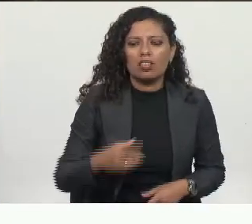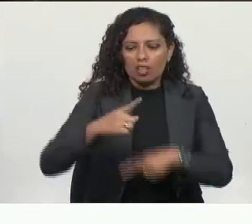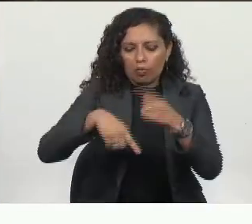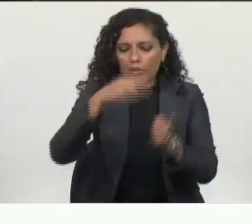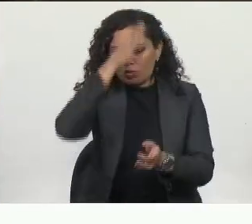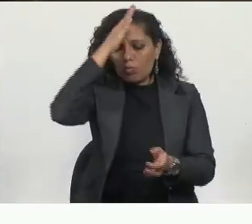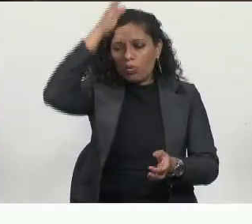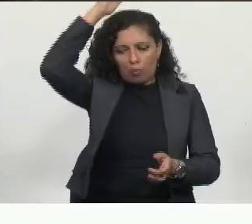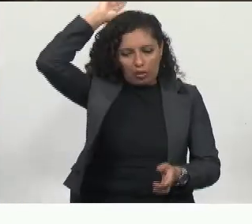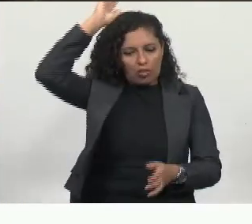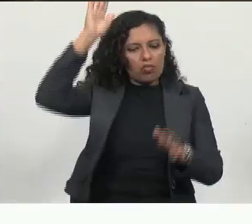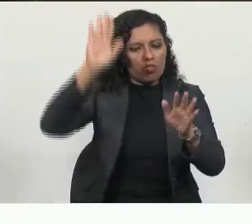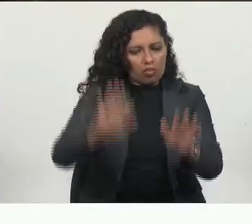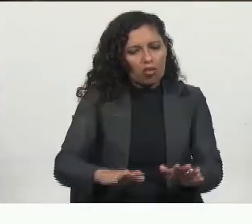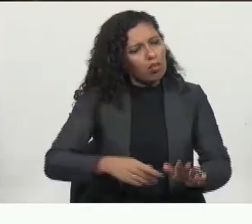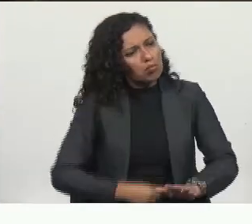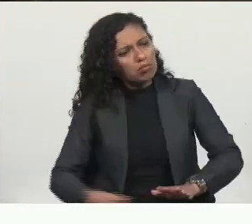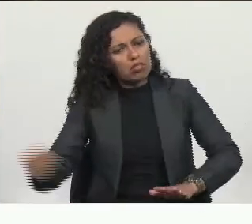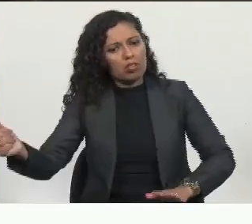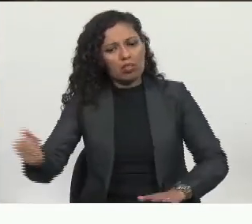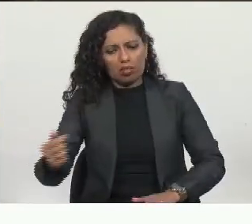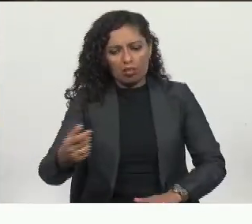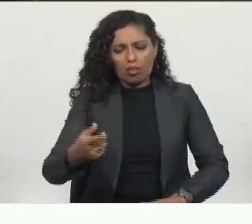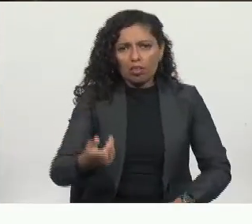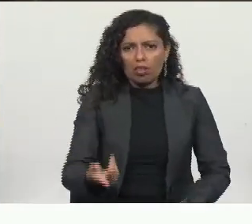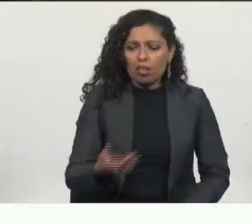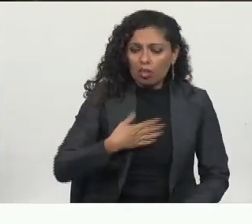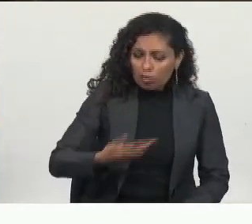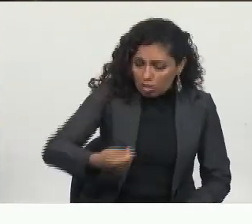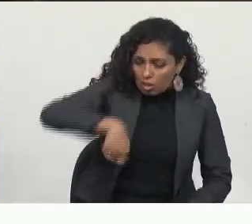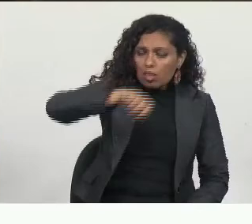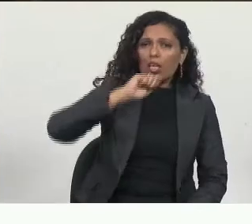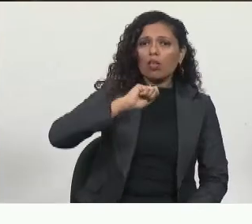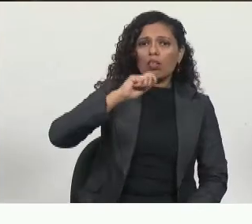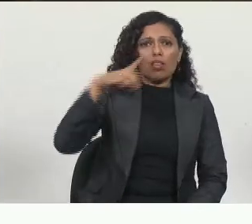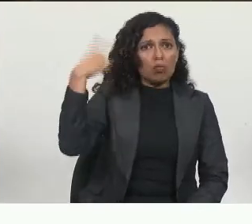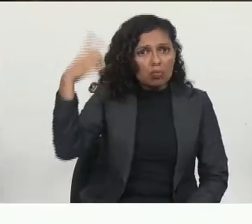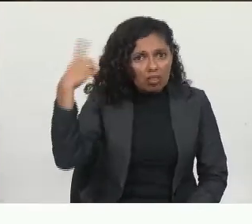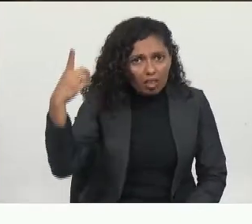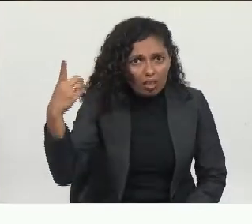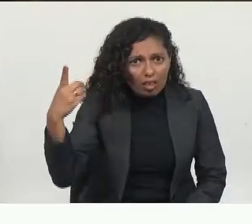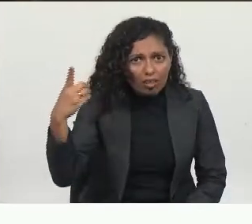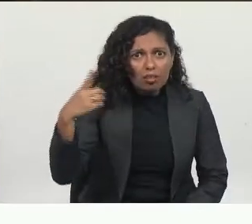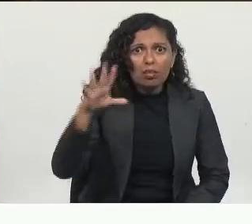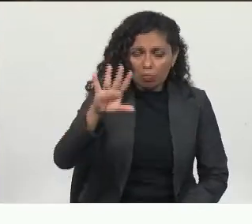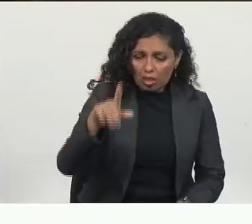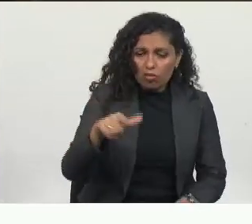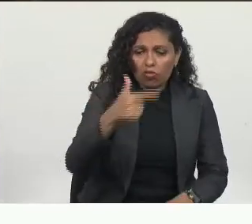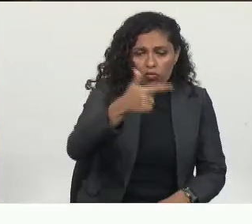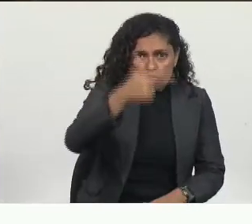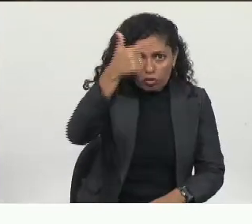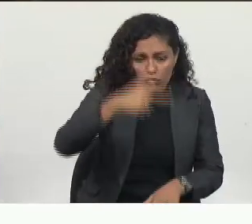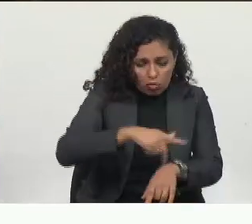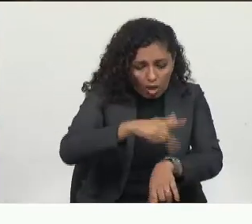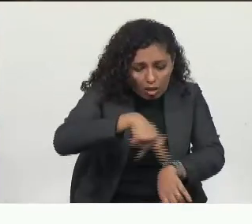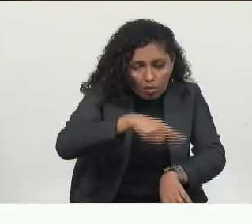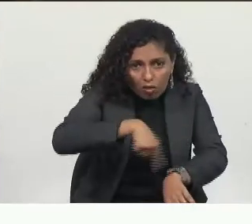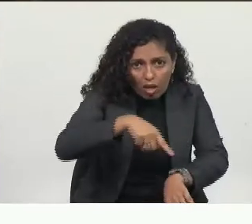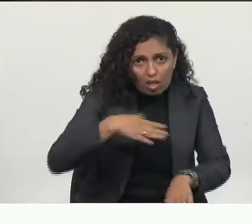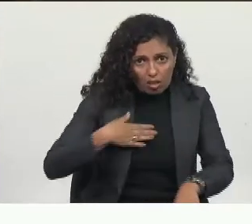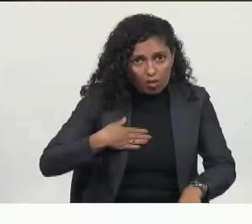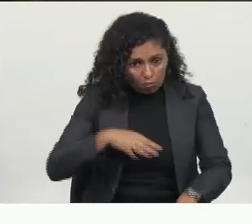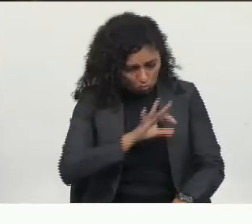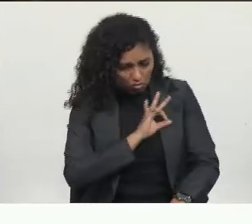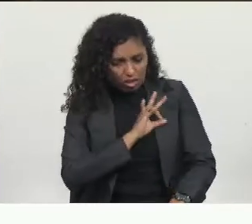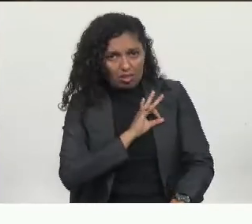deputado é servir a sociedade. Nós somos 24 horas isso, né? Então eu queria só registrar que foi uma